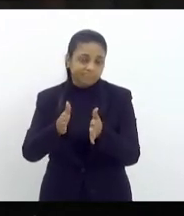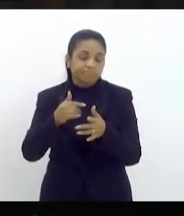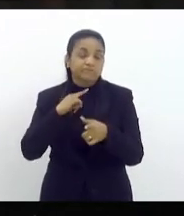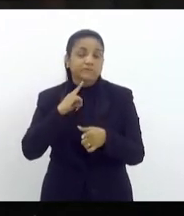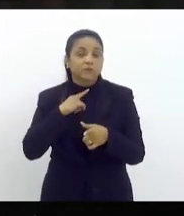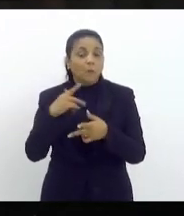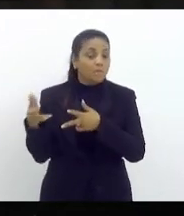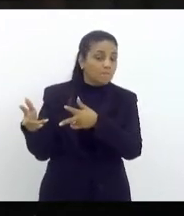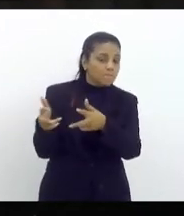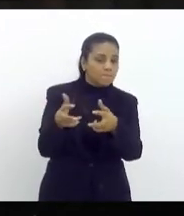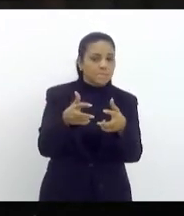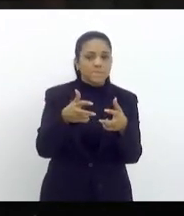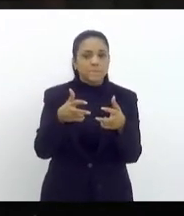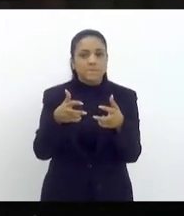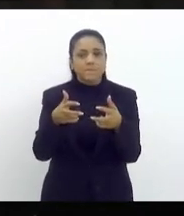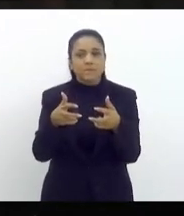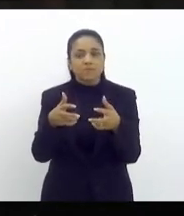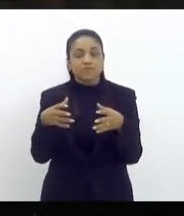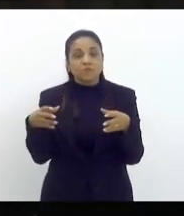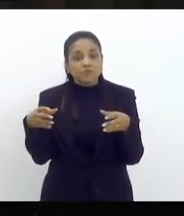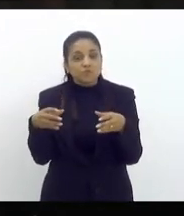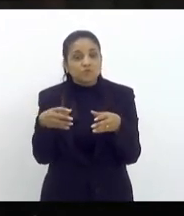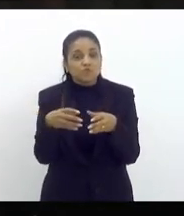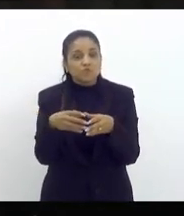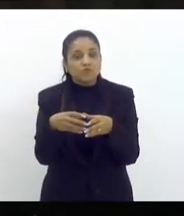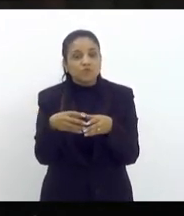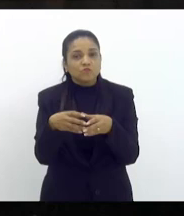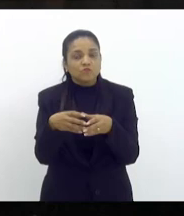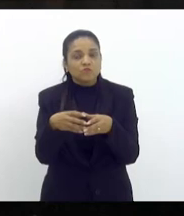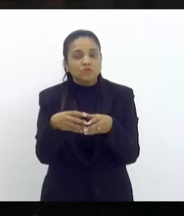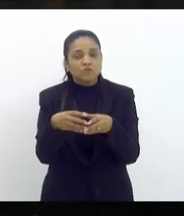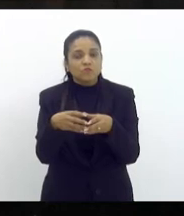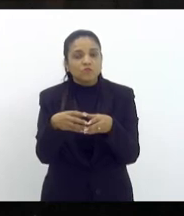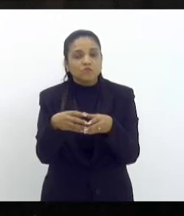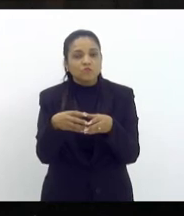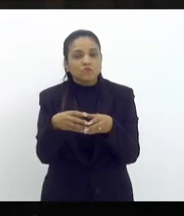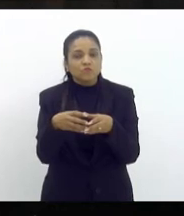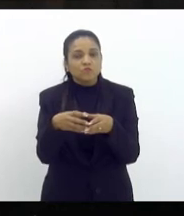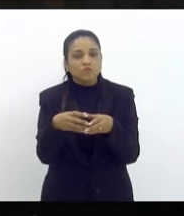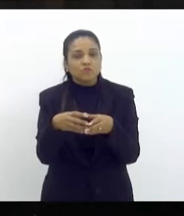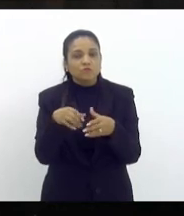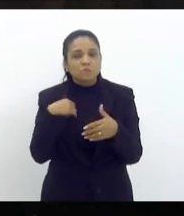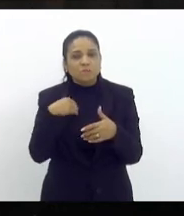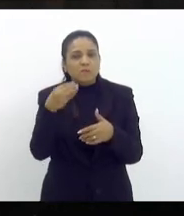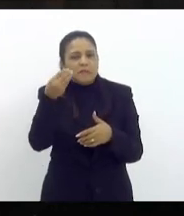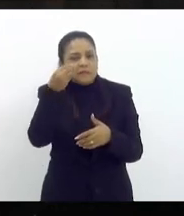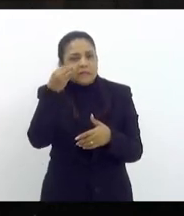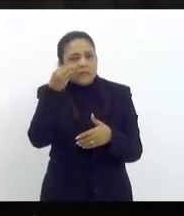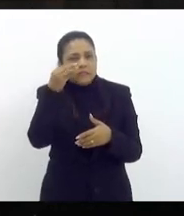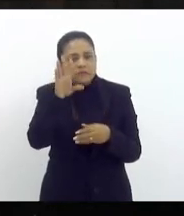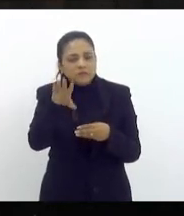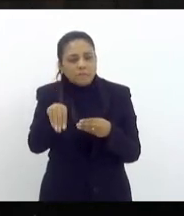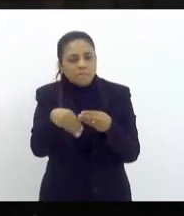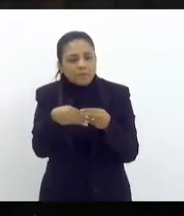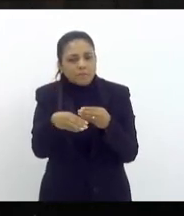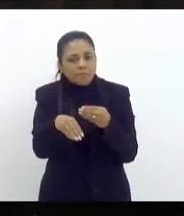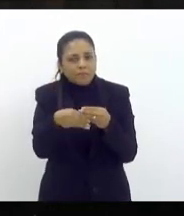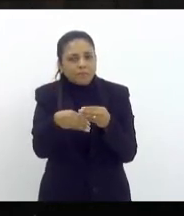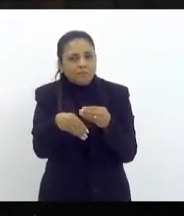nós vemos aqui é um conjunto na verdade é uma tentativa de um remendo por exemplo